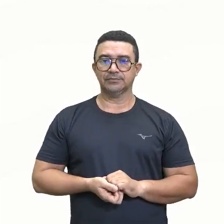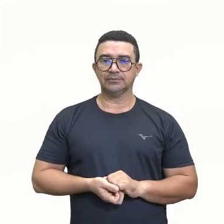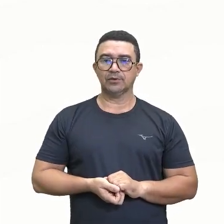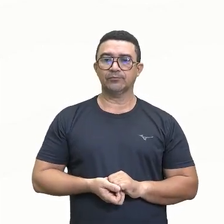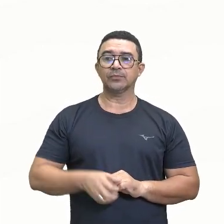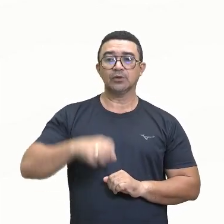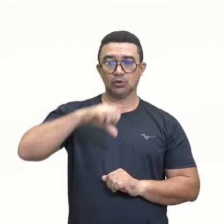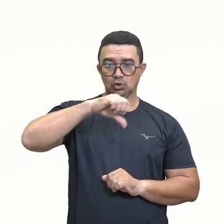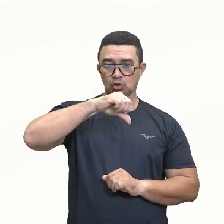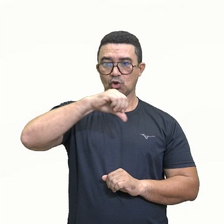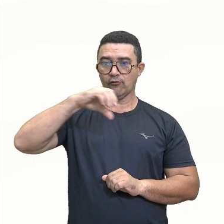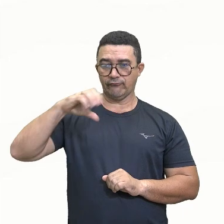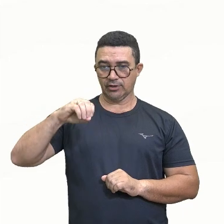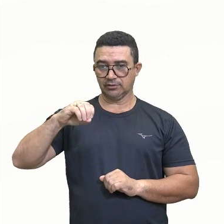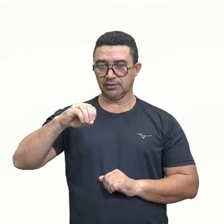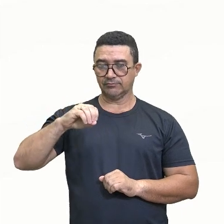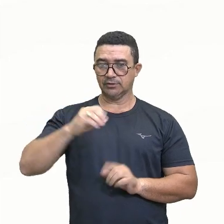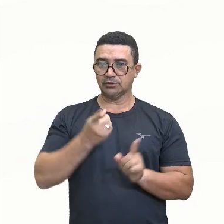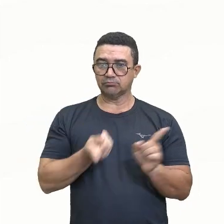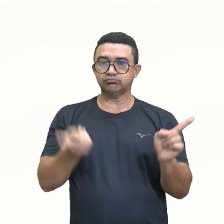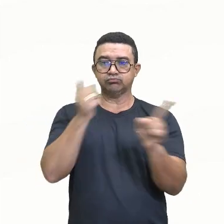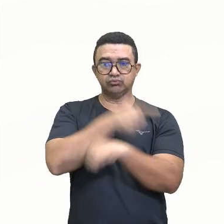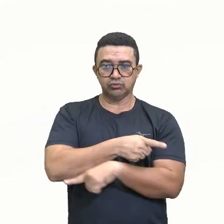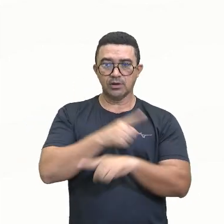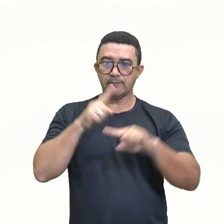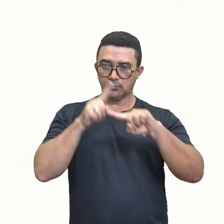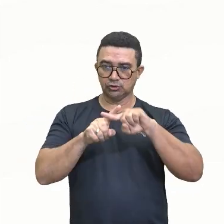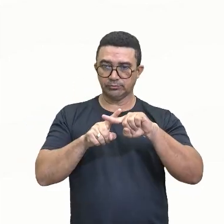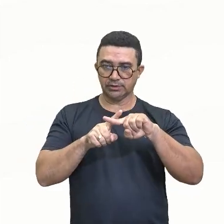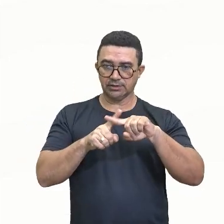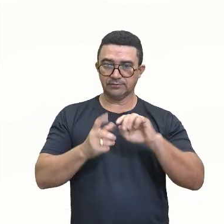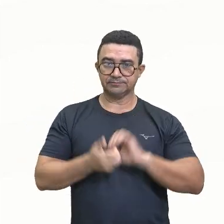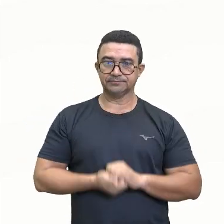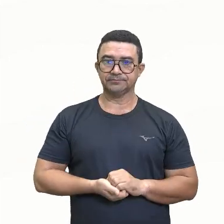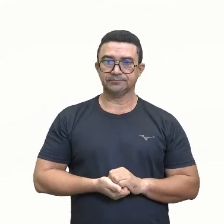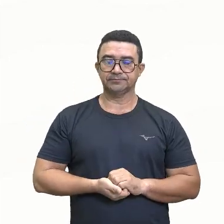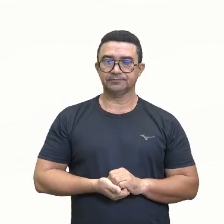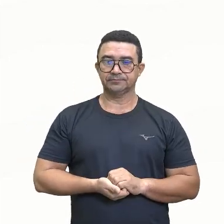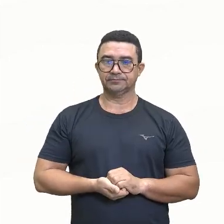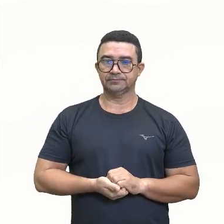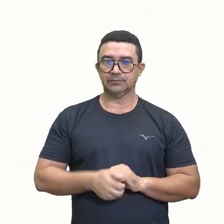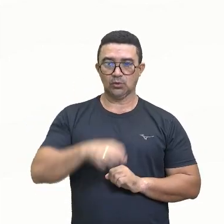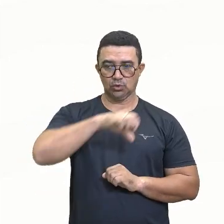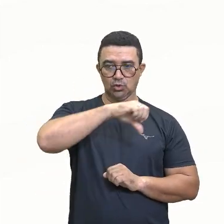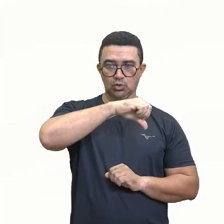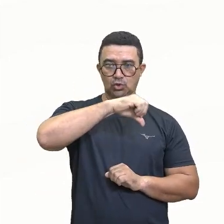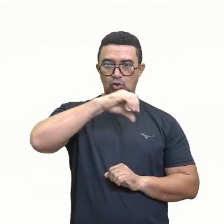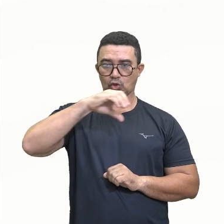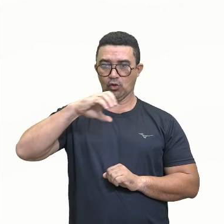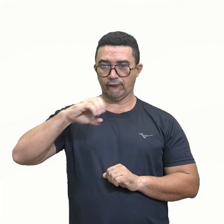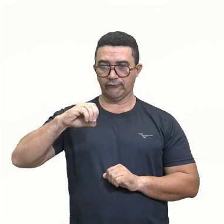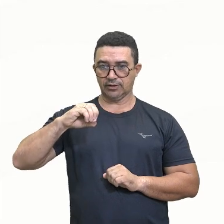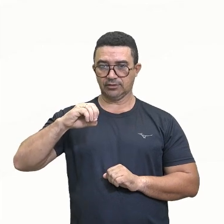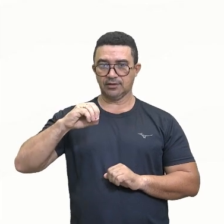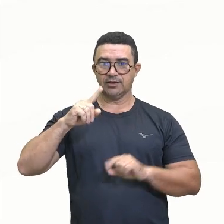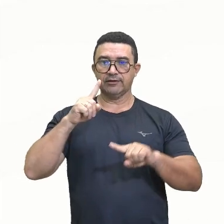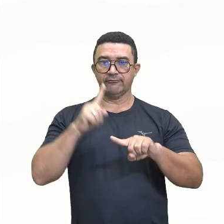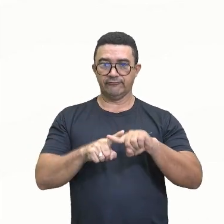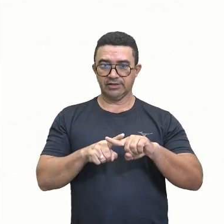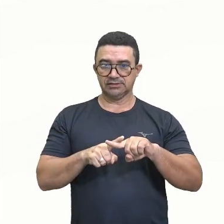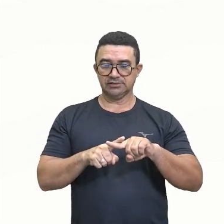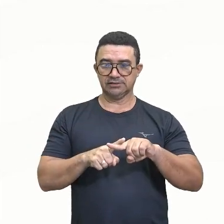primeira e multiplica pelo inverso da segunda. Então, a gente vai repetir o 90 e multiplicar pelo inverso